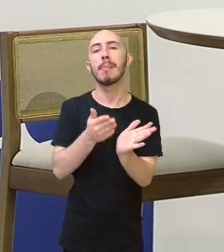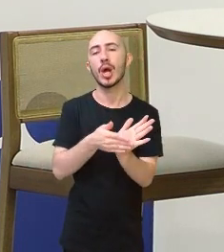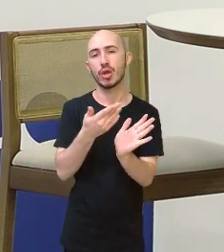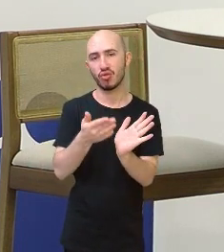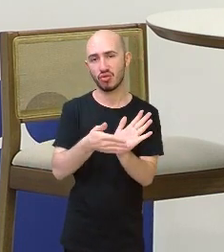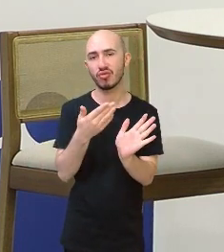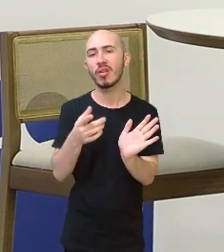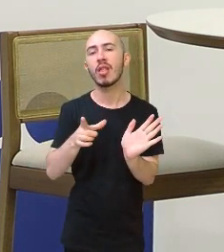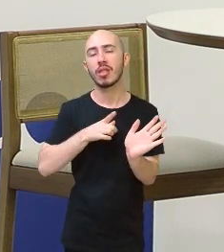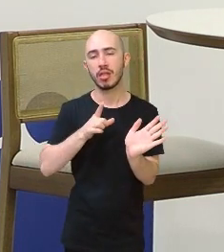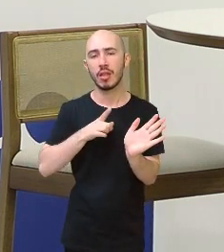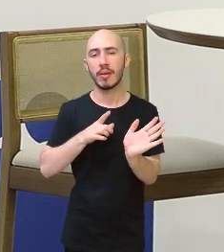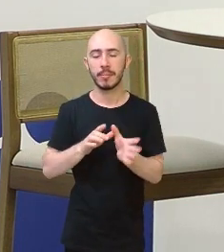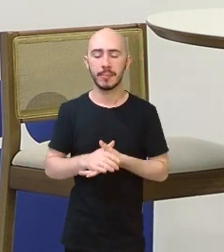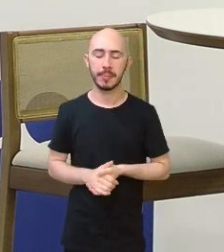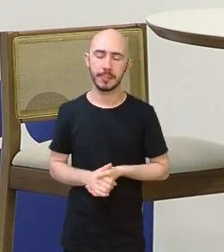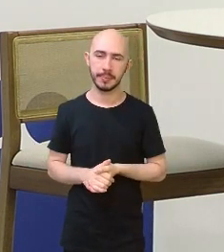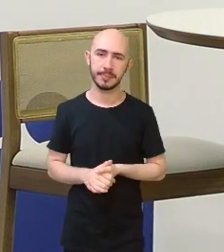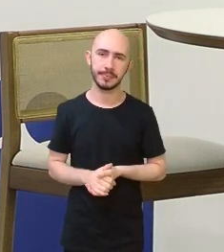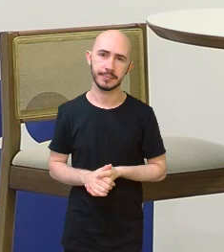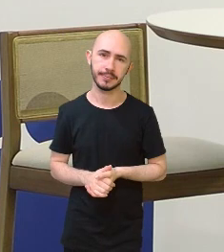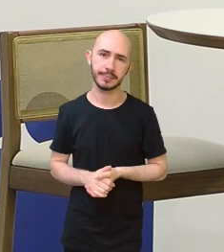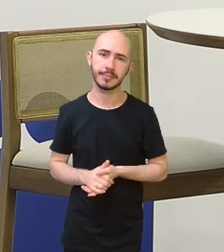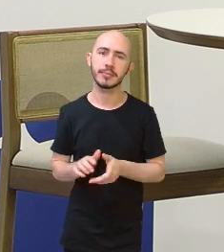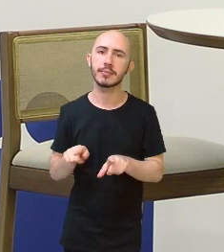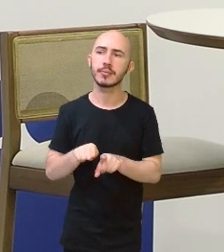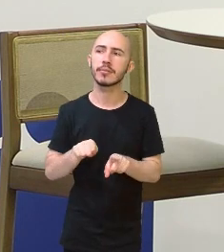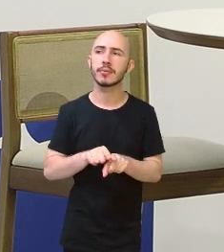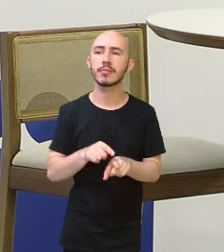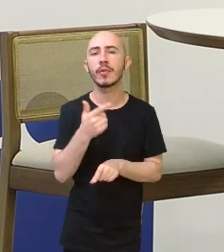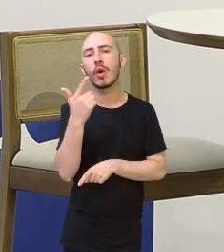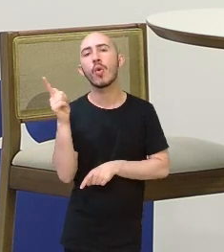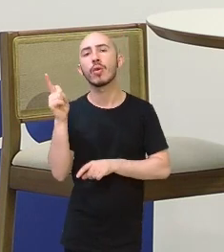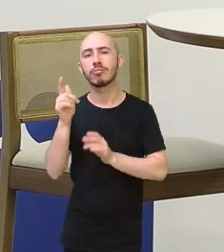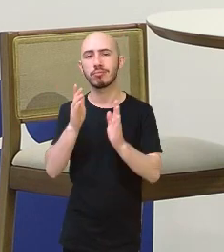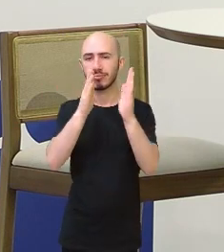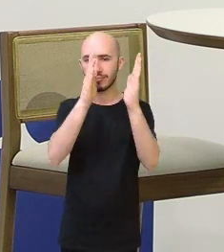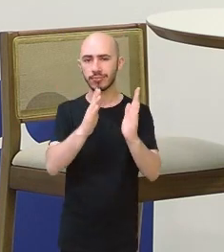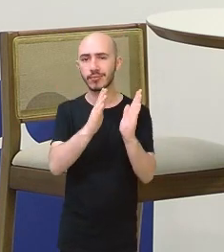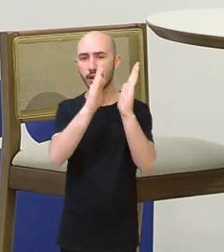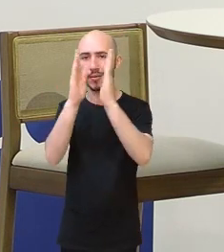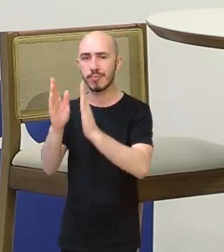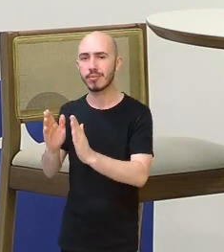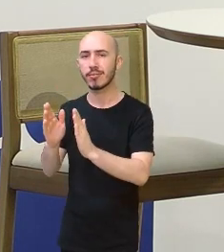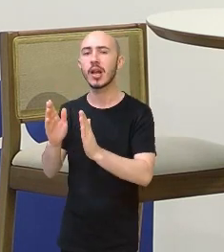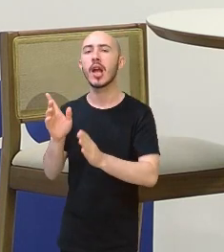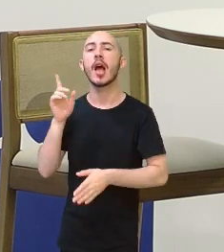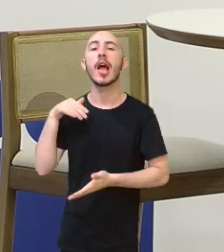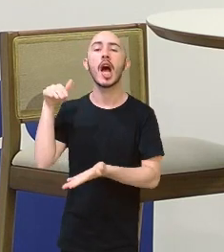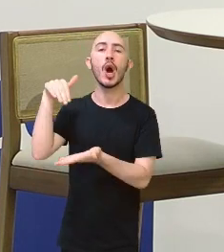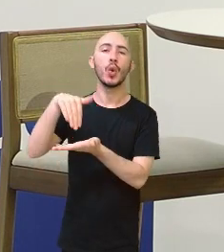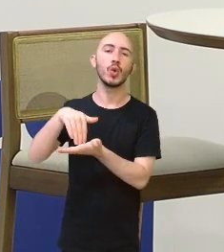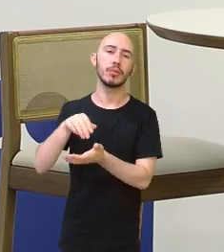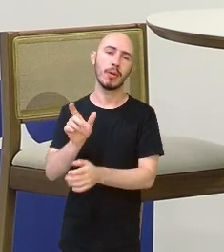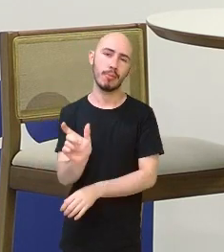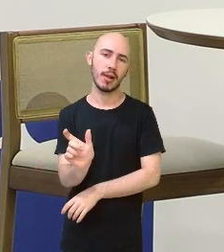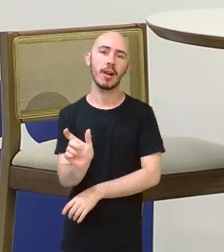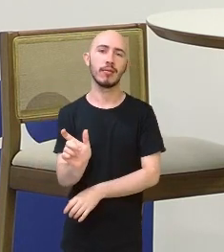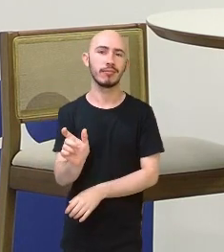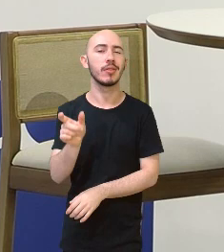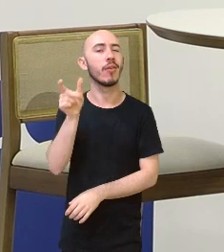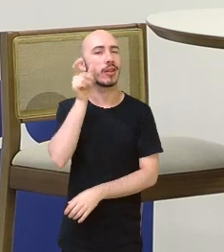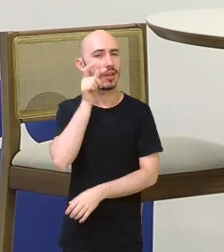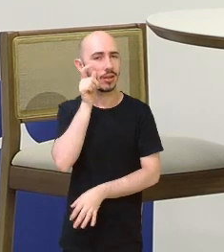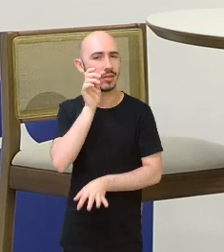da folha. E do outro lado tem a outra palavra também, que geralmente é a palavra que termina a outra folha. É bem interessante